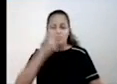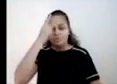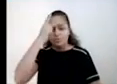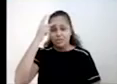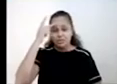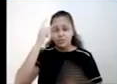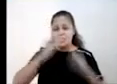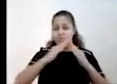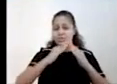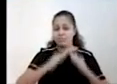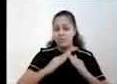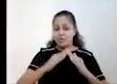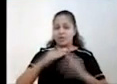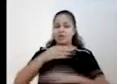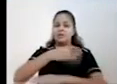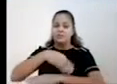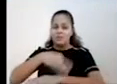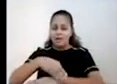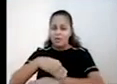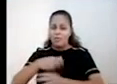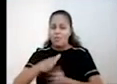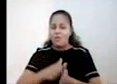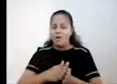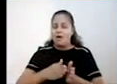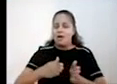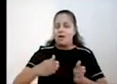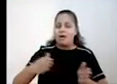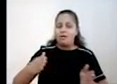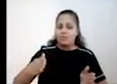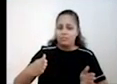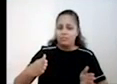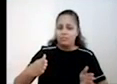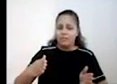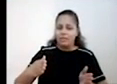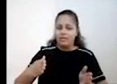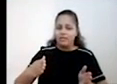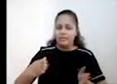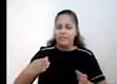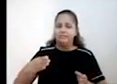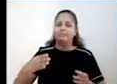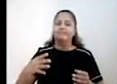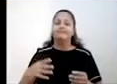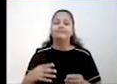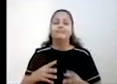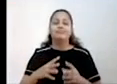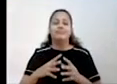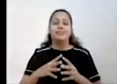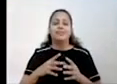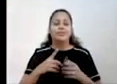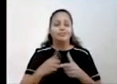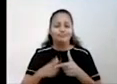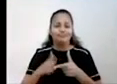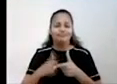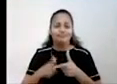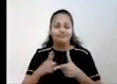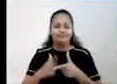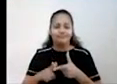sempre aumenta em situação de dificuldades econômicas, conflitos e tragédias.